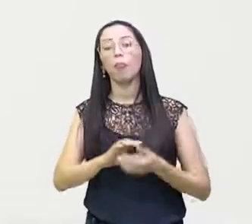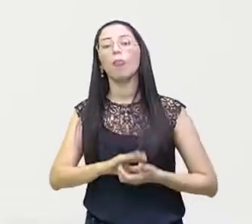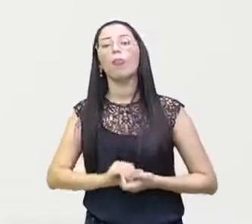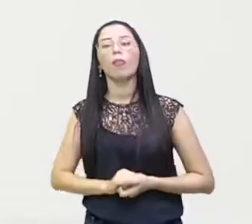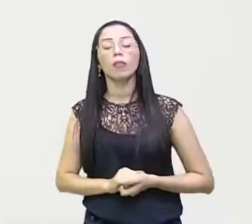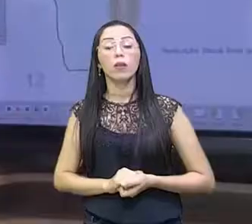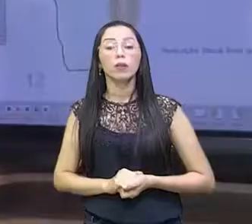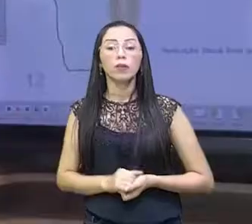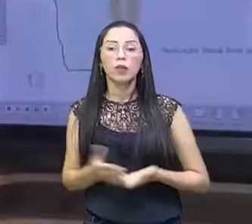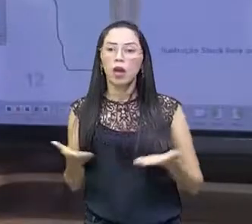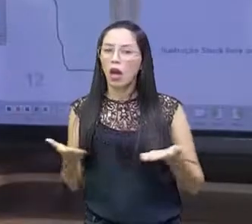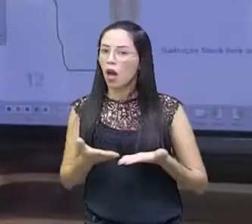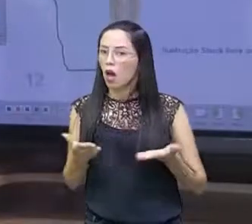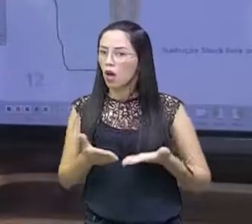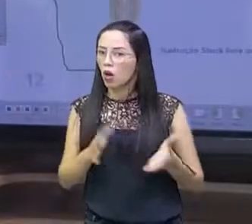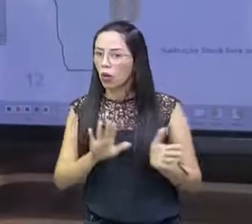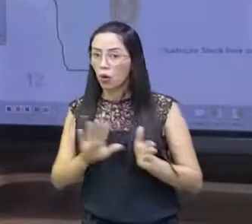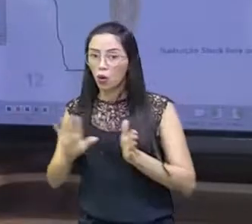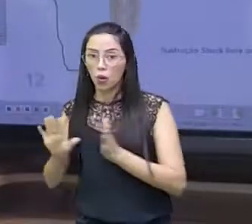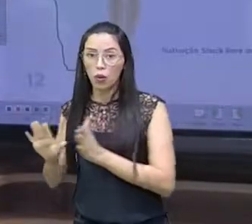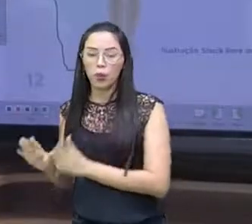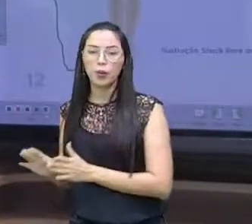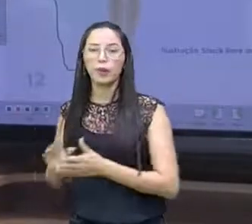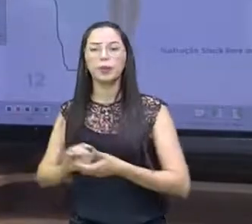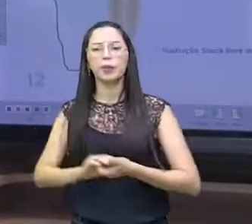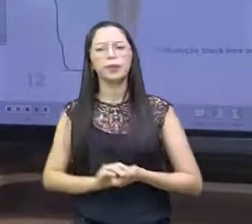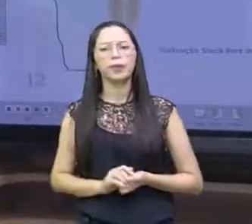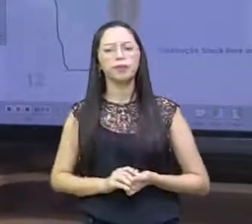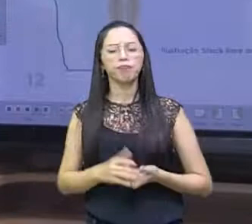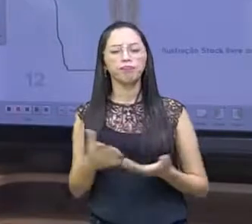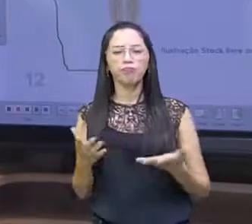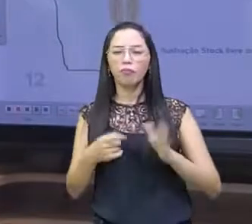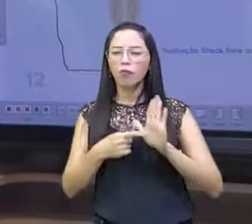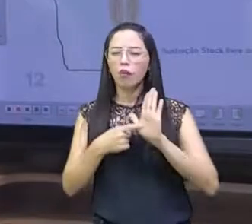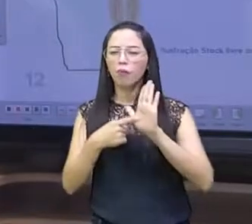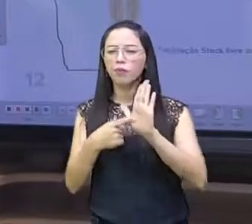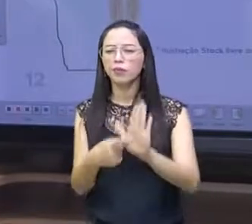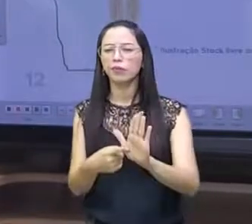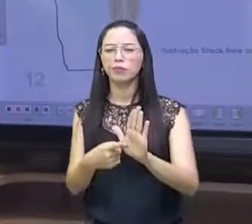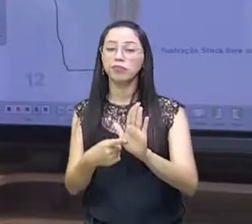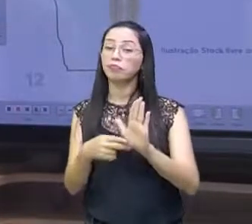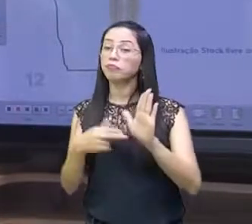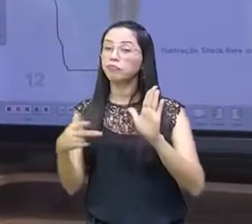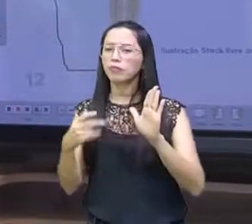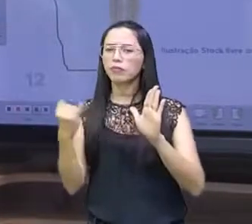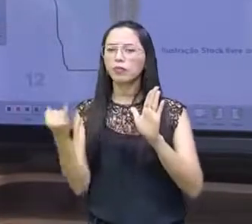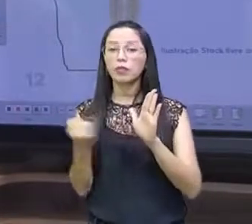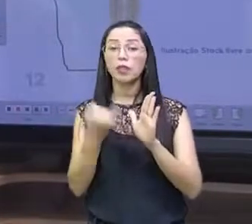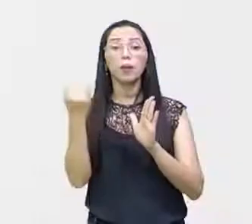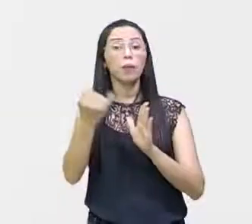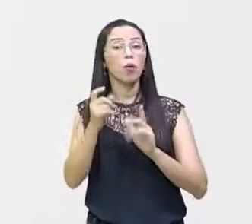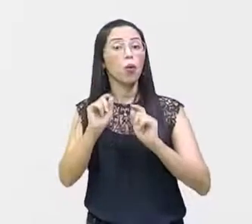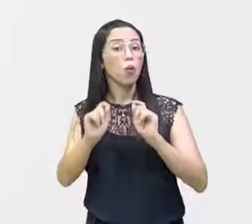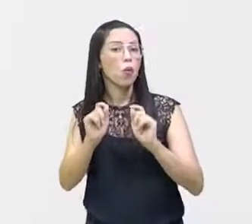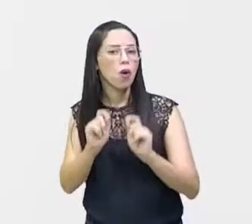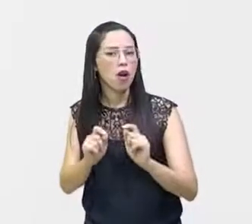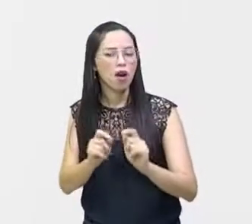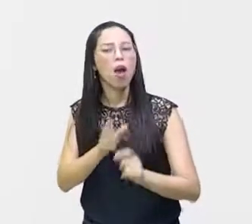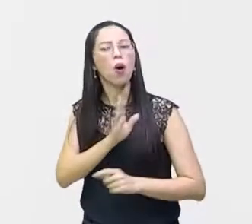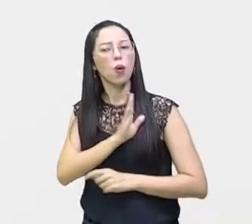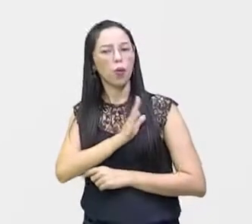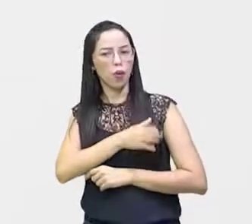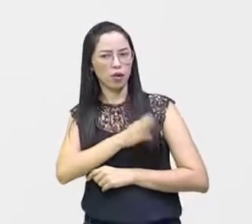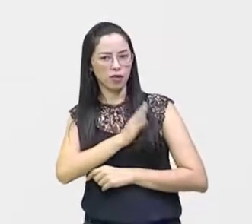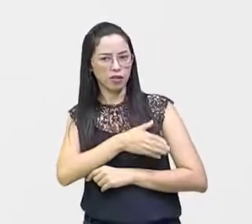nós vamos falar sobre um órgão importantíssimo nesse sistema de circulação, que é o coração.